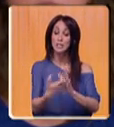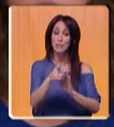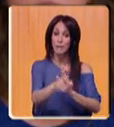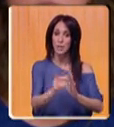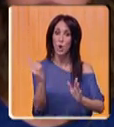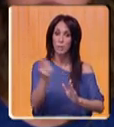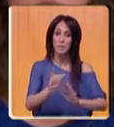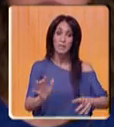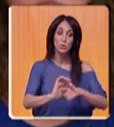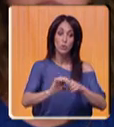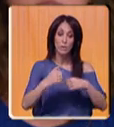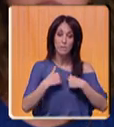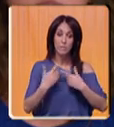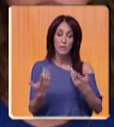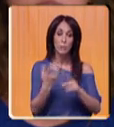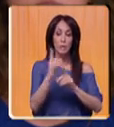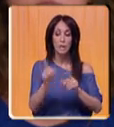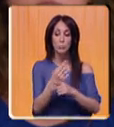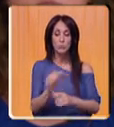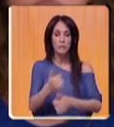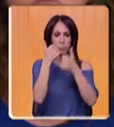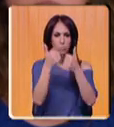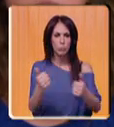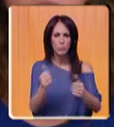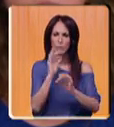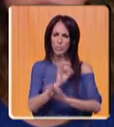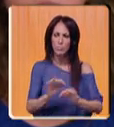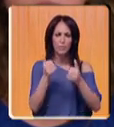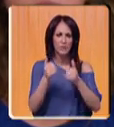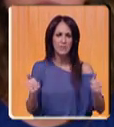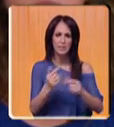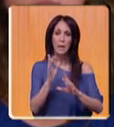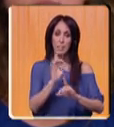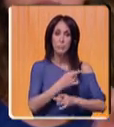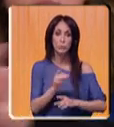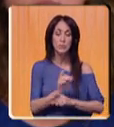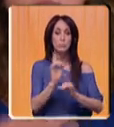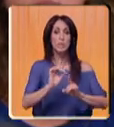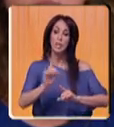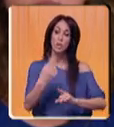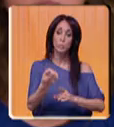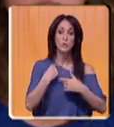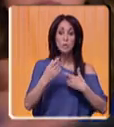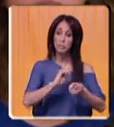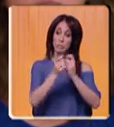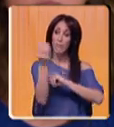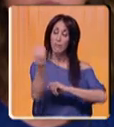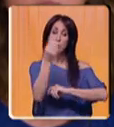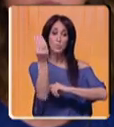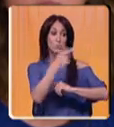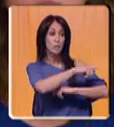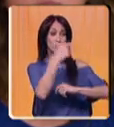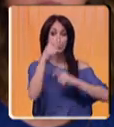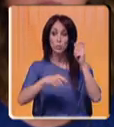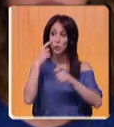Portanto, com tanta sorte minha, que esta canção foi um sucesso de tal ordem, que foi a partir daí que me tornei conhecido todos os portugueses, como eu